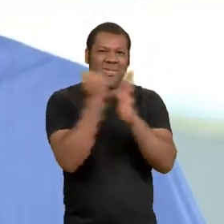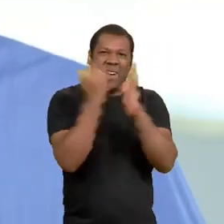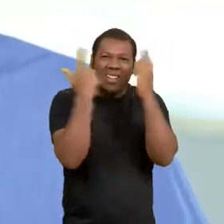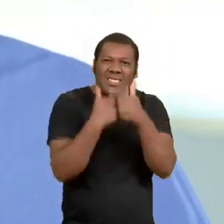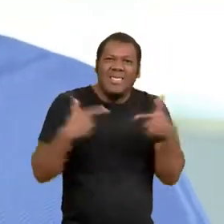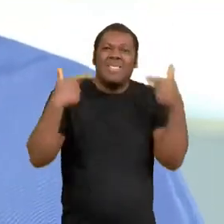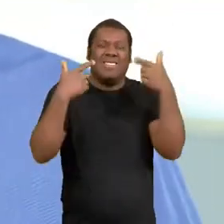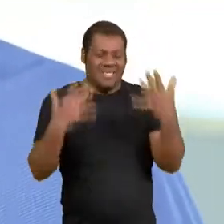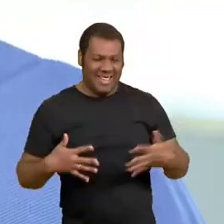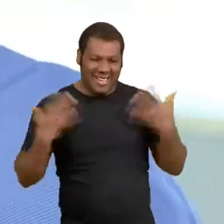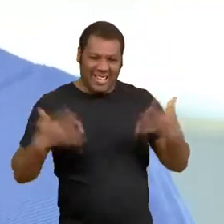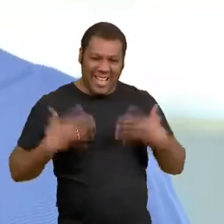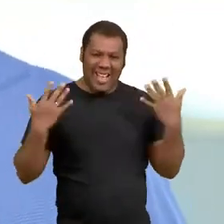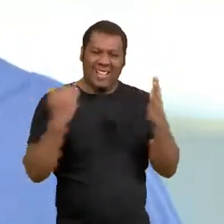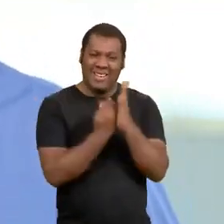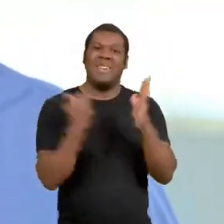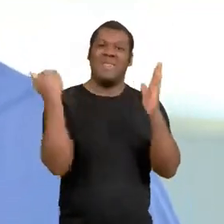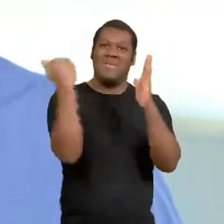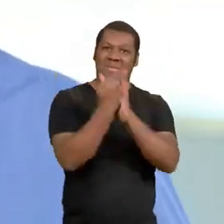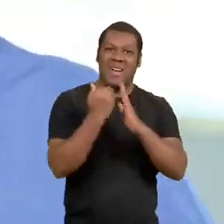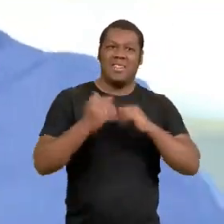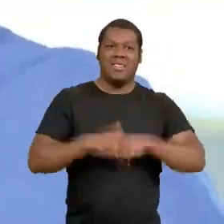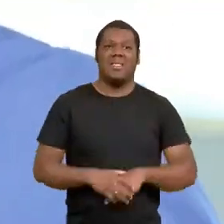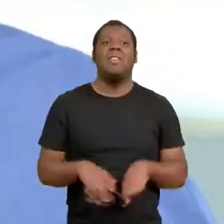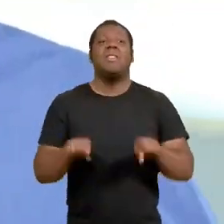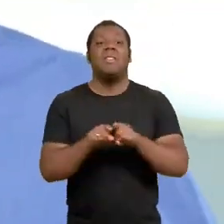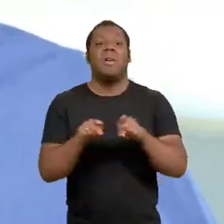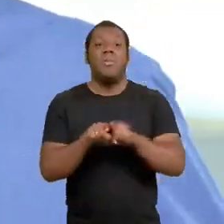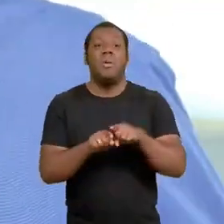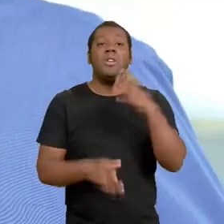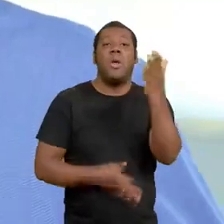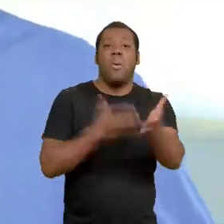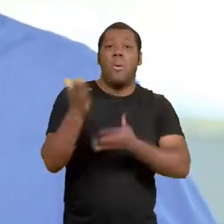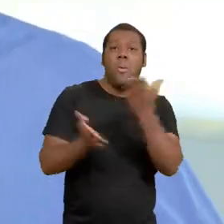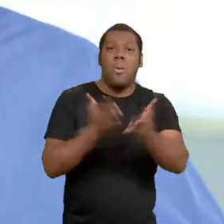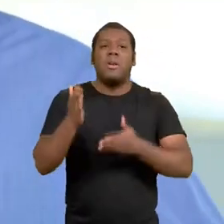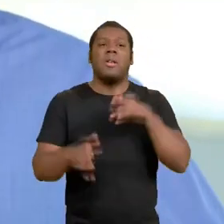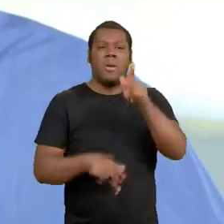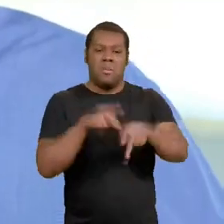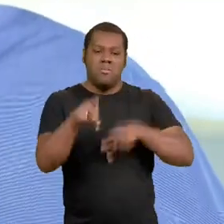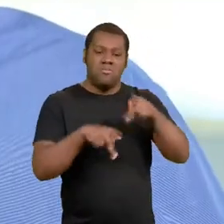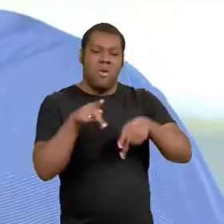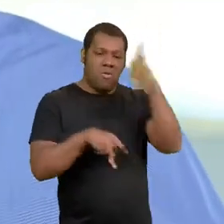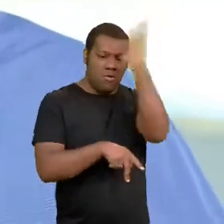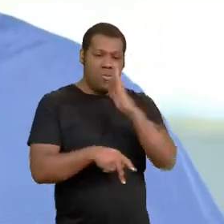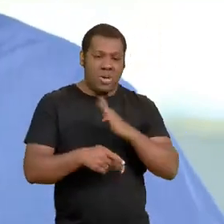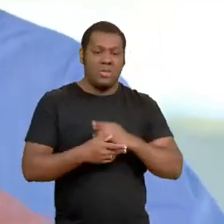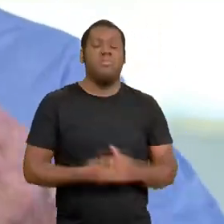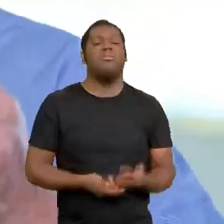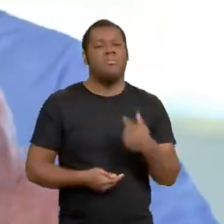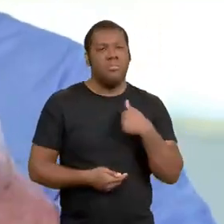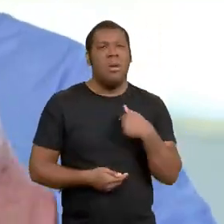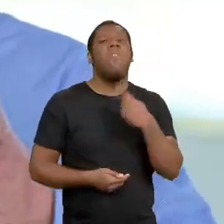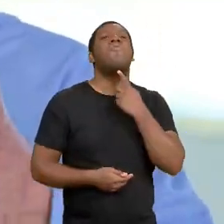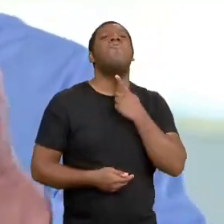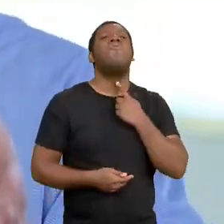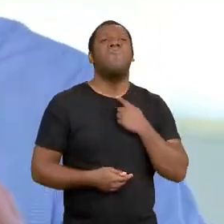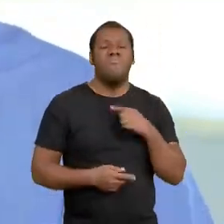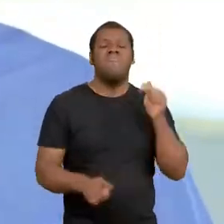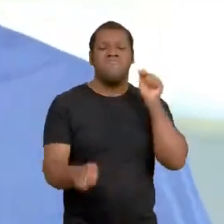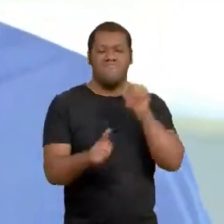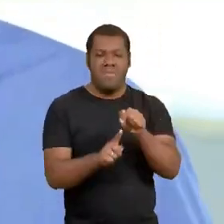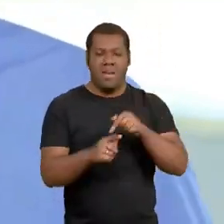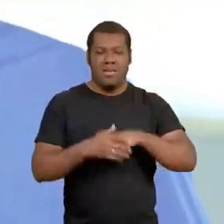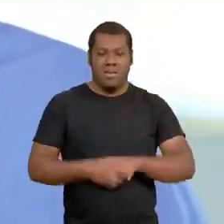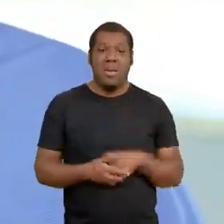rindo mais, sabe, e cuidando melhor dos seus. É esse país que eu quero. Até porque o que todo mundo quer é isso. Todo mundo quer ter uma